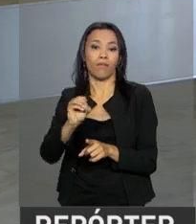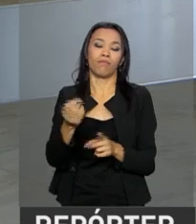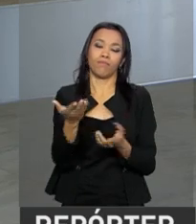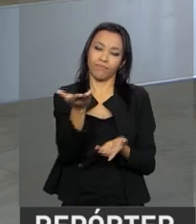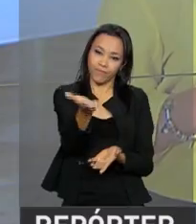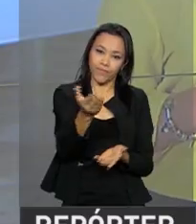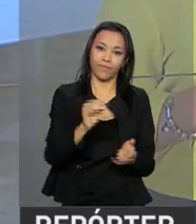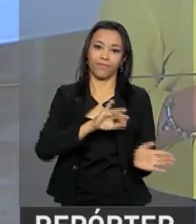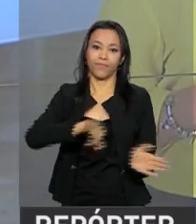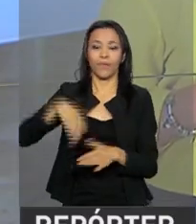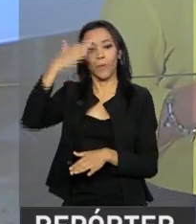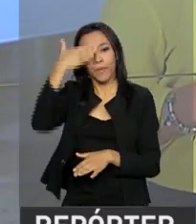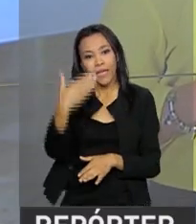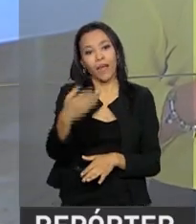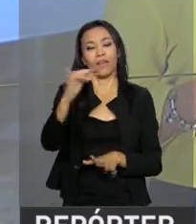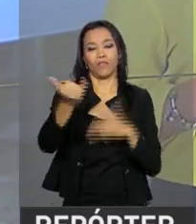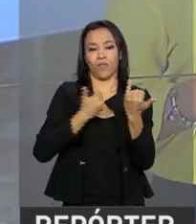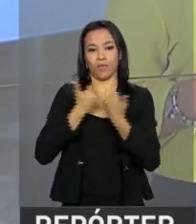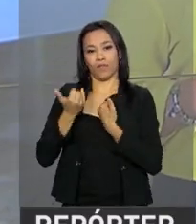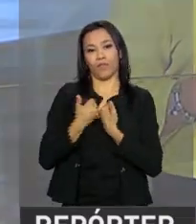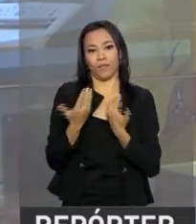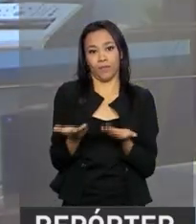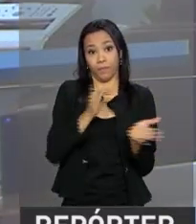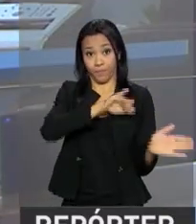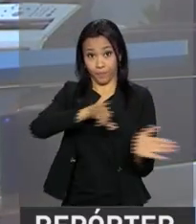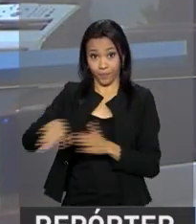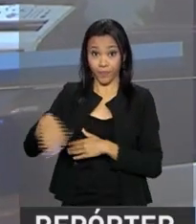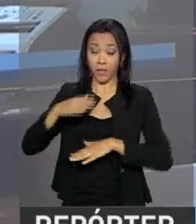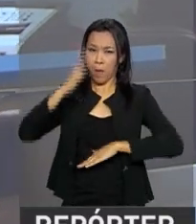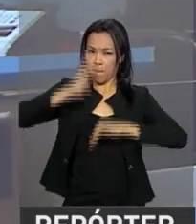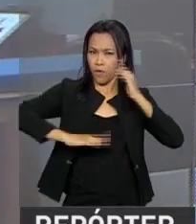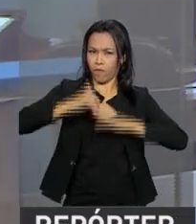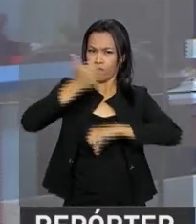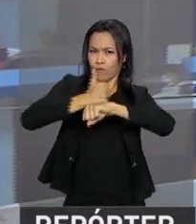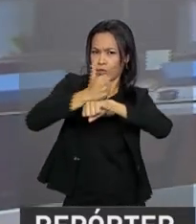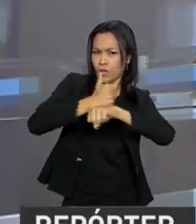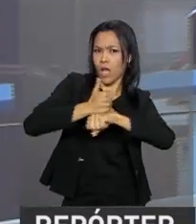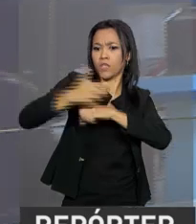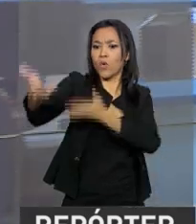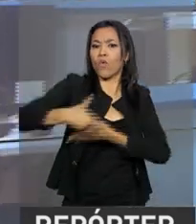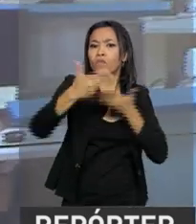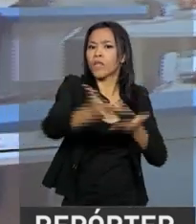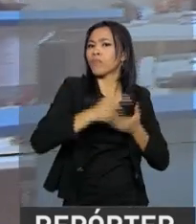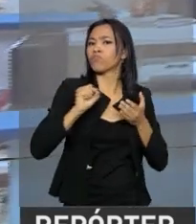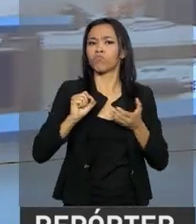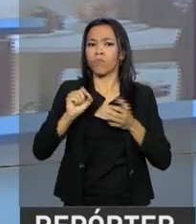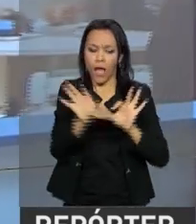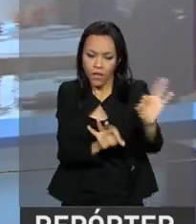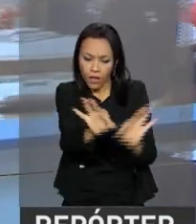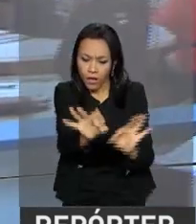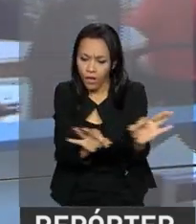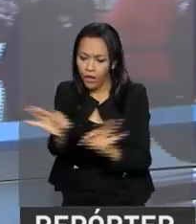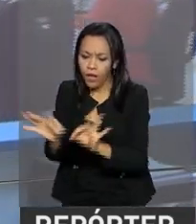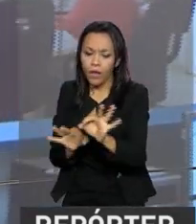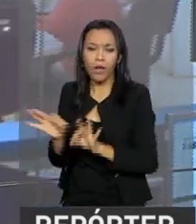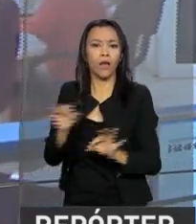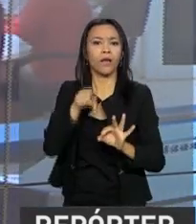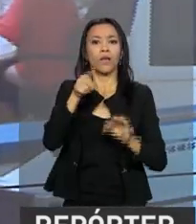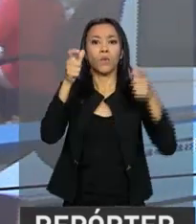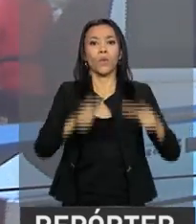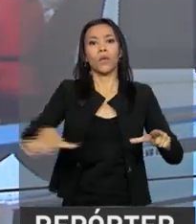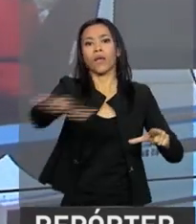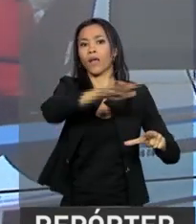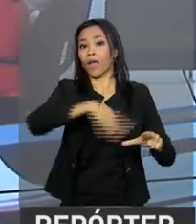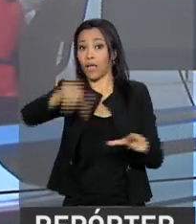Leandro. Obrigado, Thaís, pelas informações. E artistas e urbanistas foram convidados a projetar espaços para que os